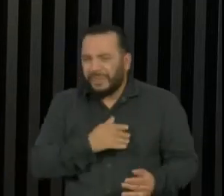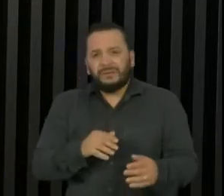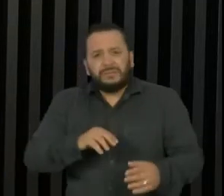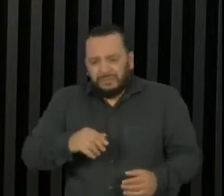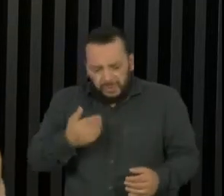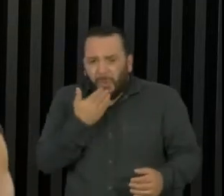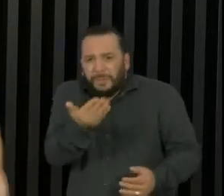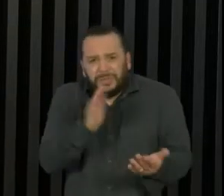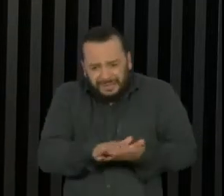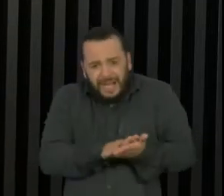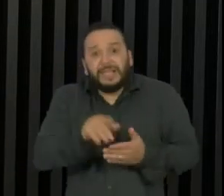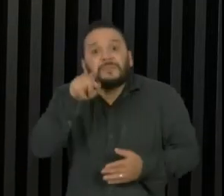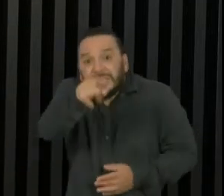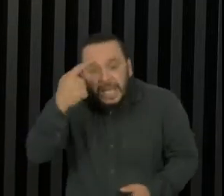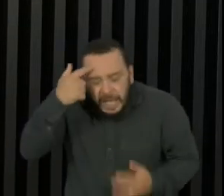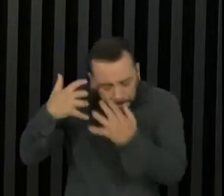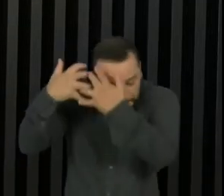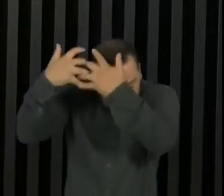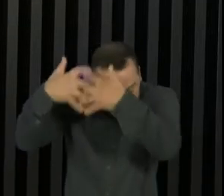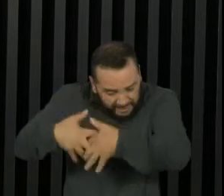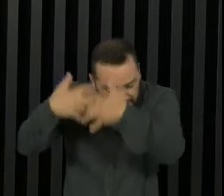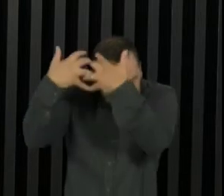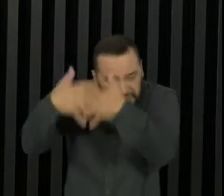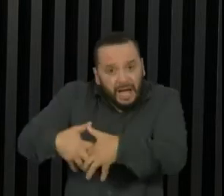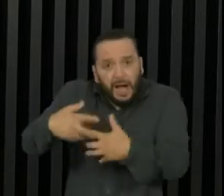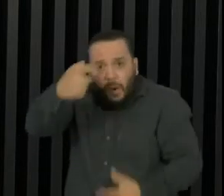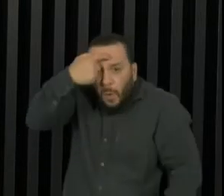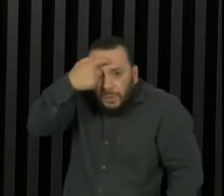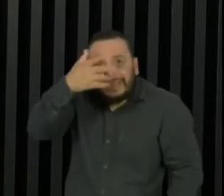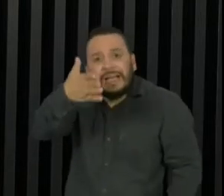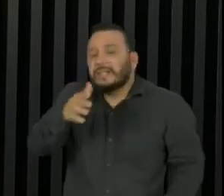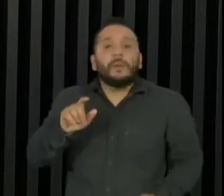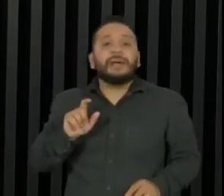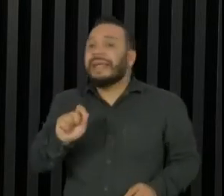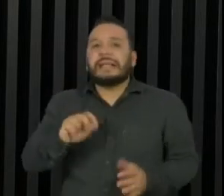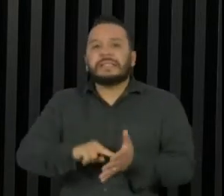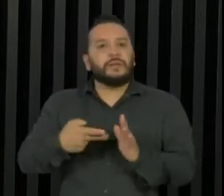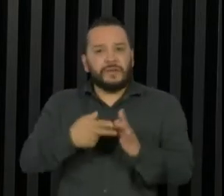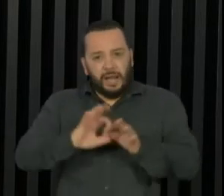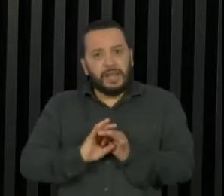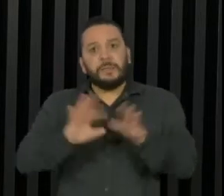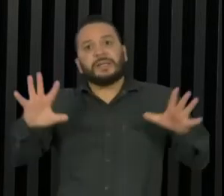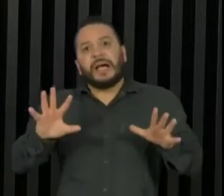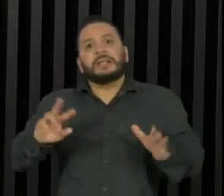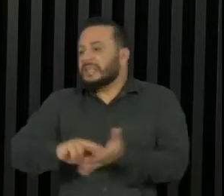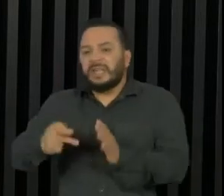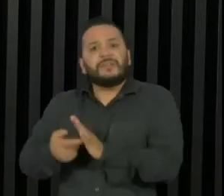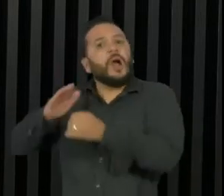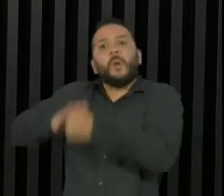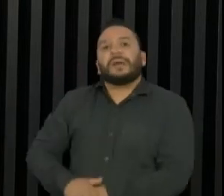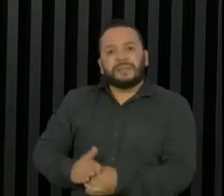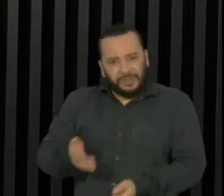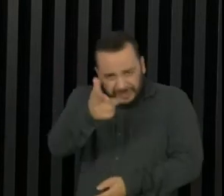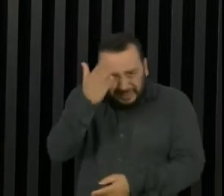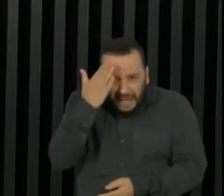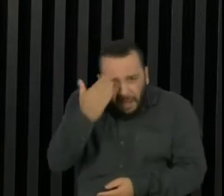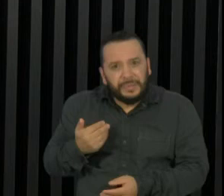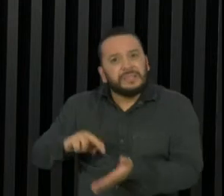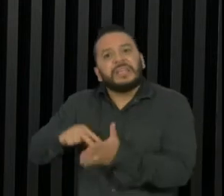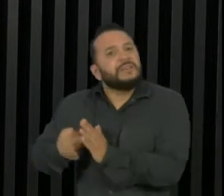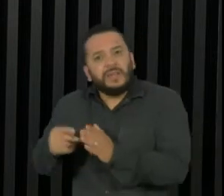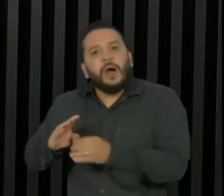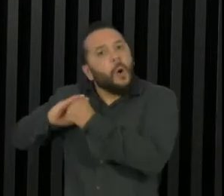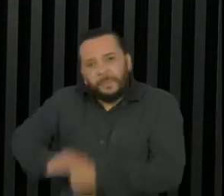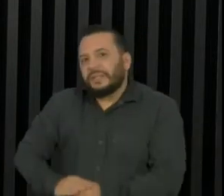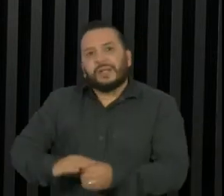concordar comigo. É para você ter o mínimo de bom senso a respeito do que é liberdade, do que é opressão. É só isso que a gente precisa ter o